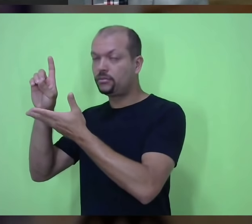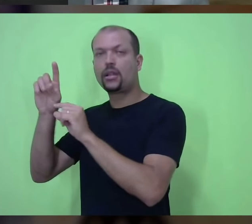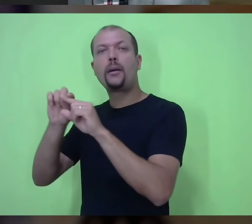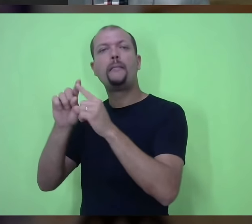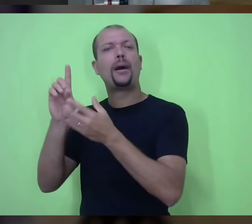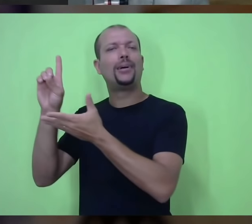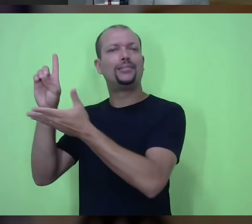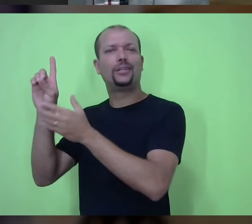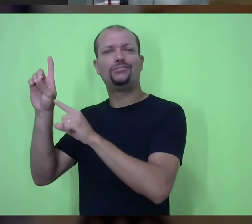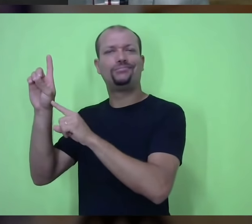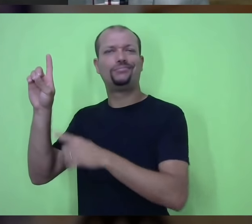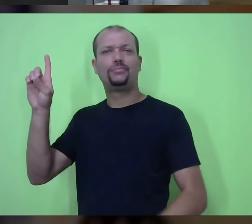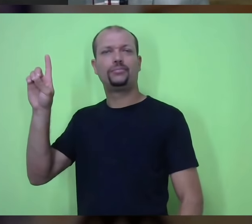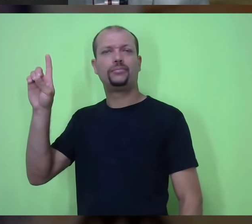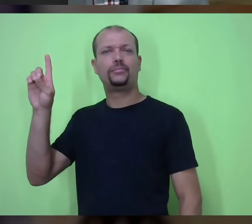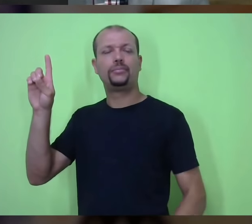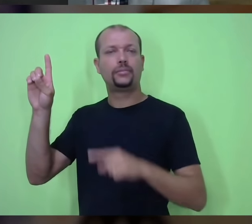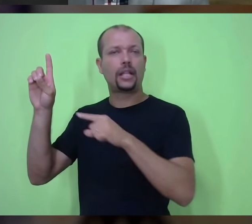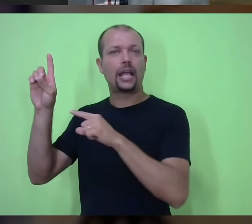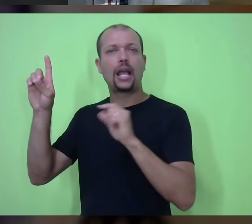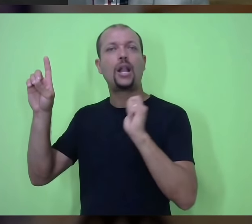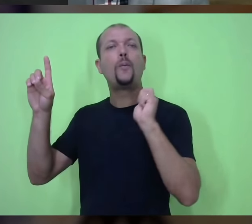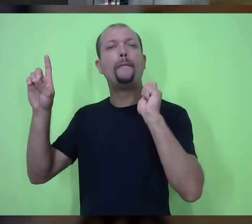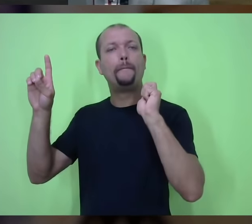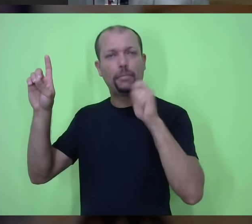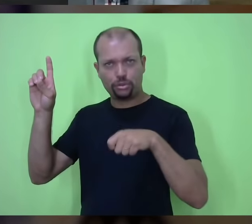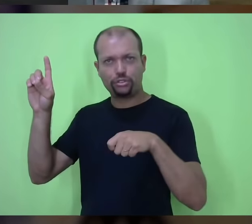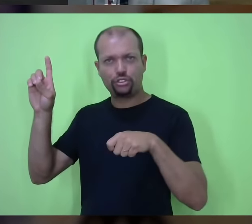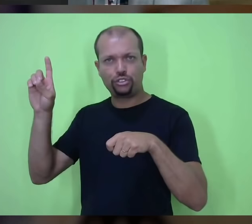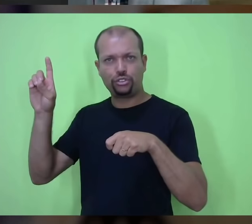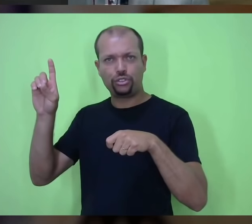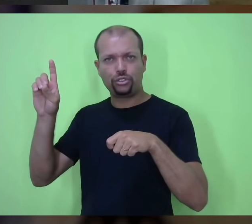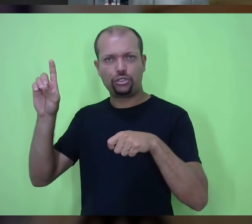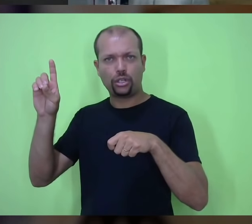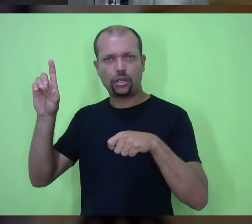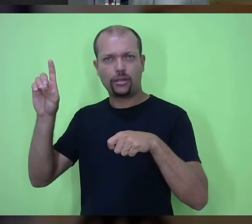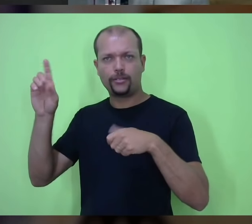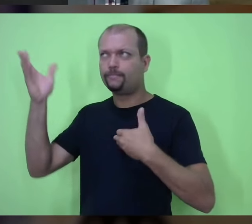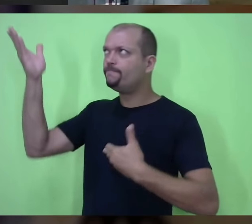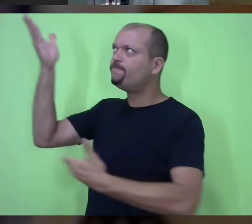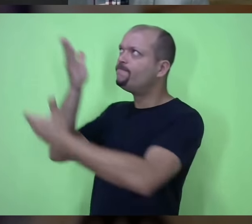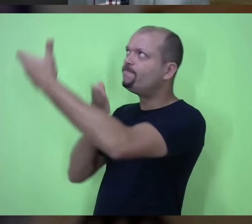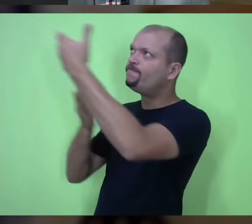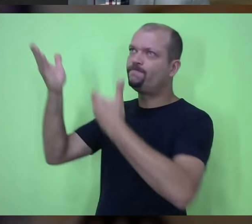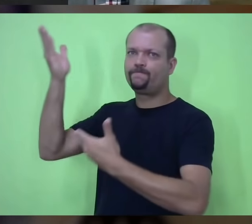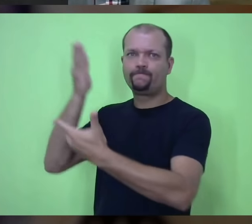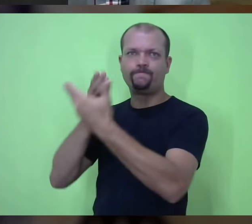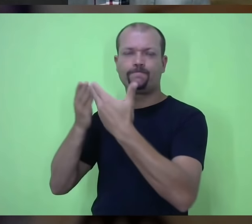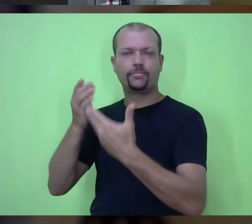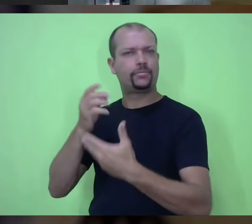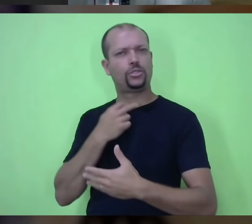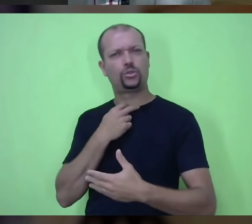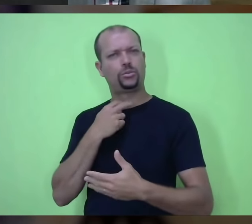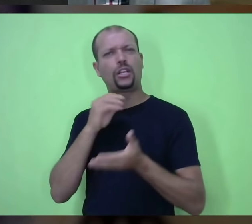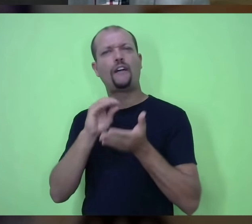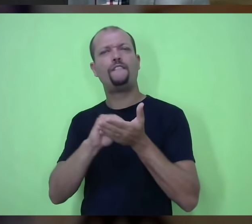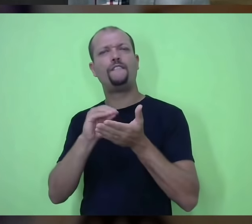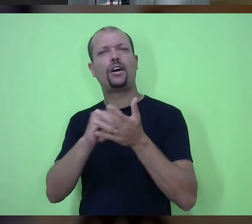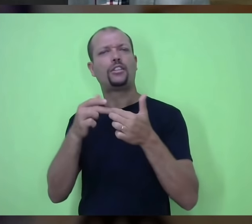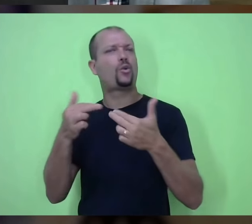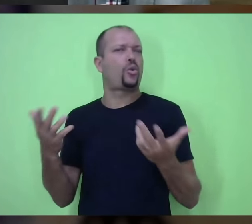como Deus, ele não era plenamente capaz de exercer o papel de mediador. Então, alguma coisa